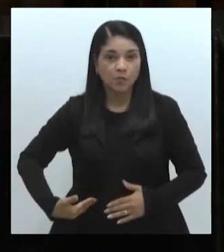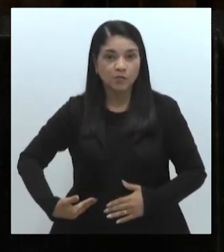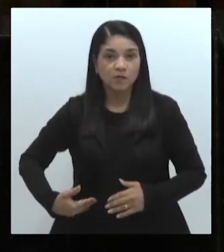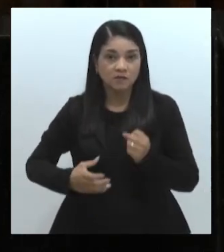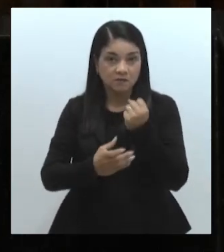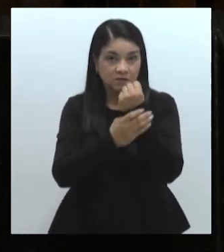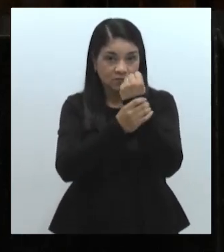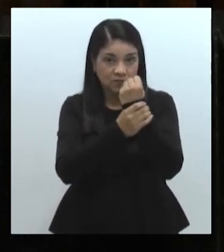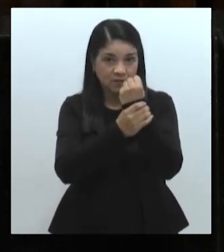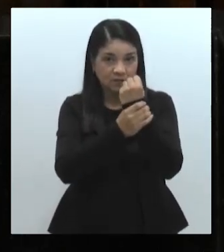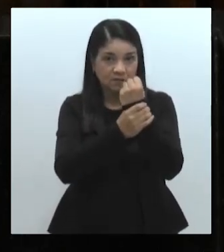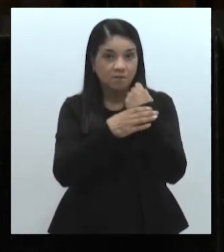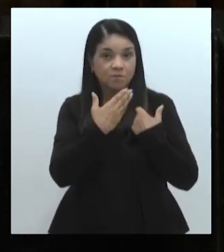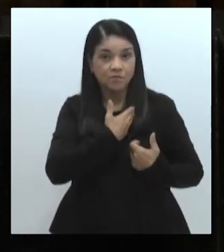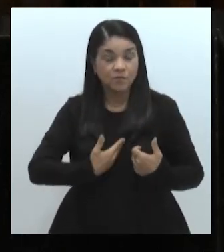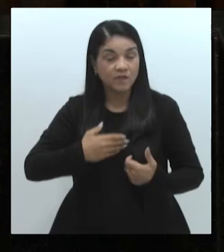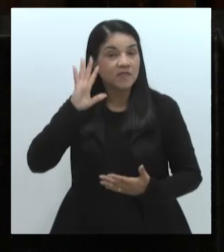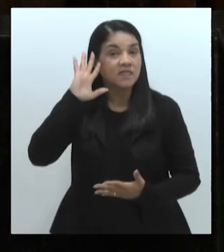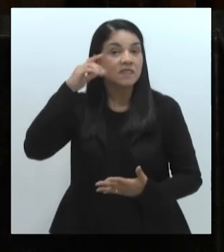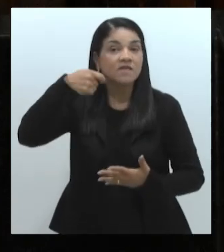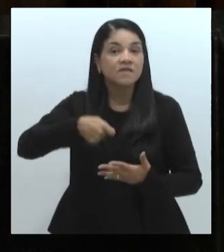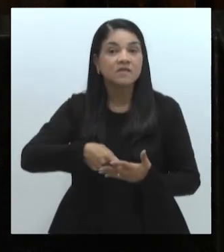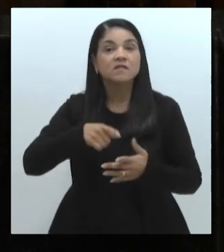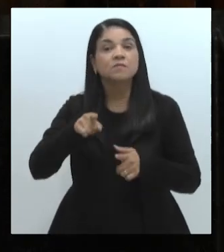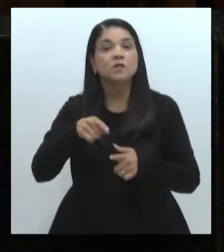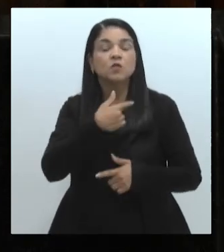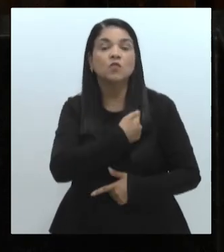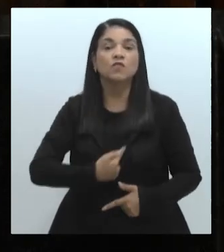definida pelo governador do Estado.